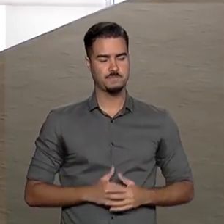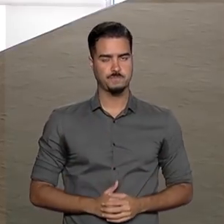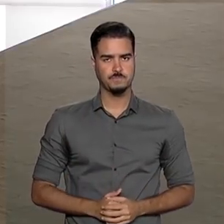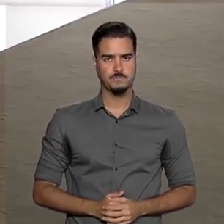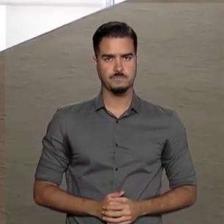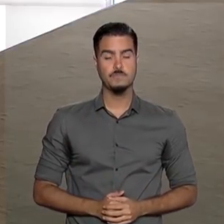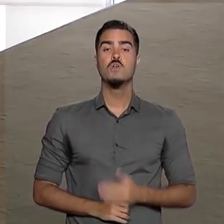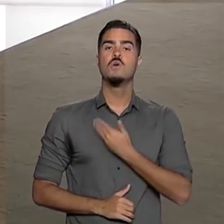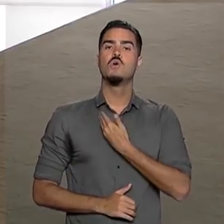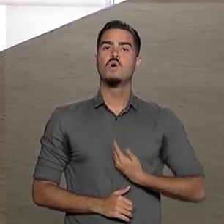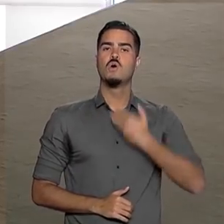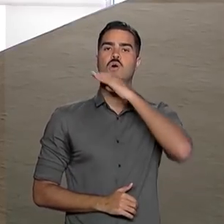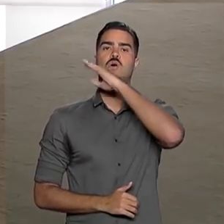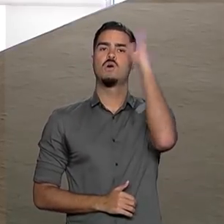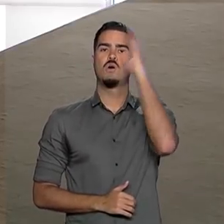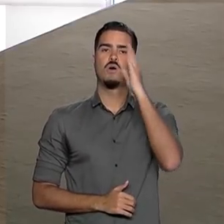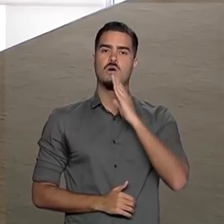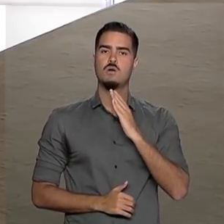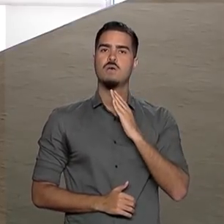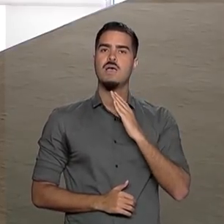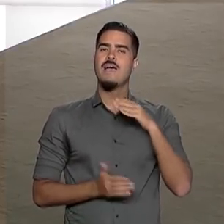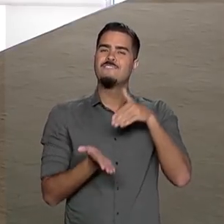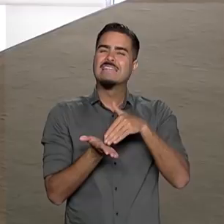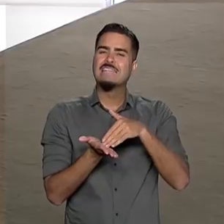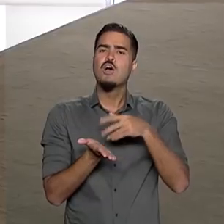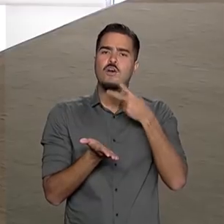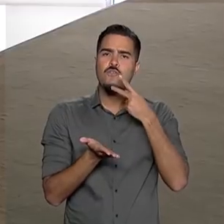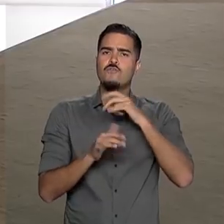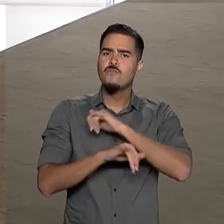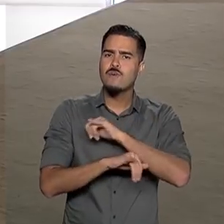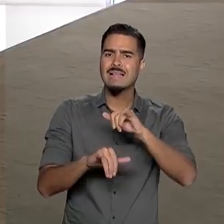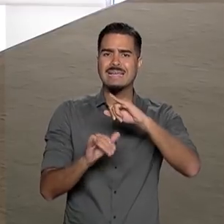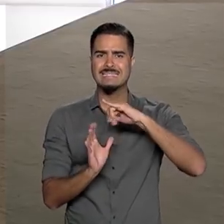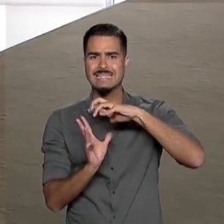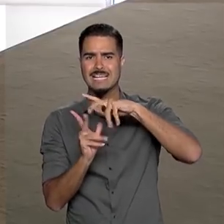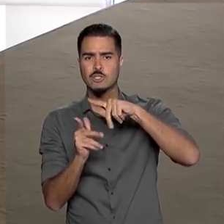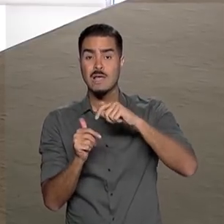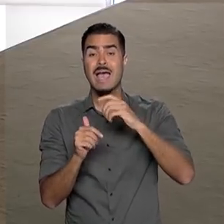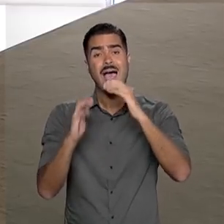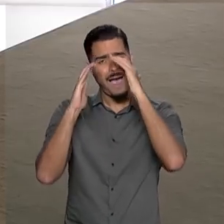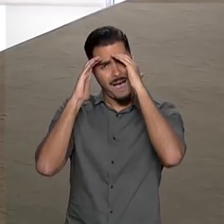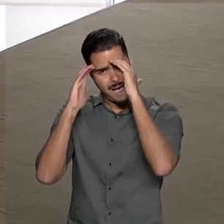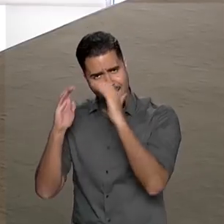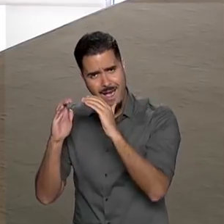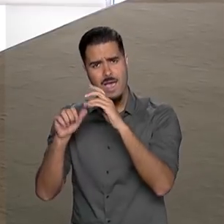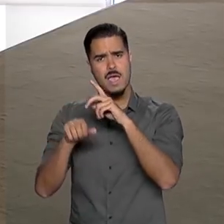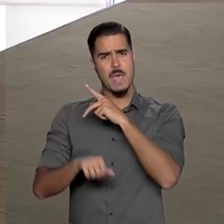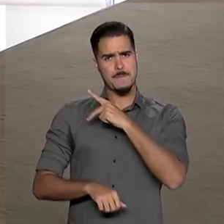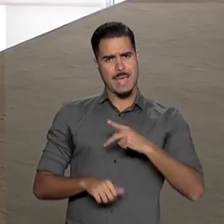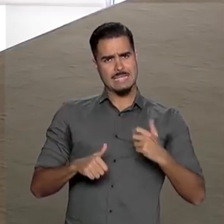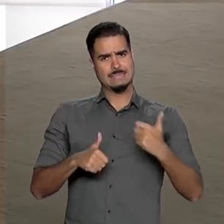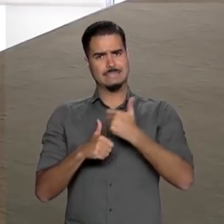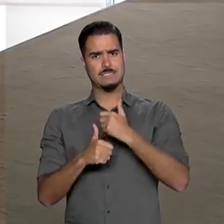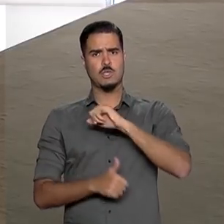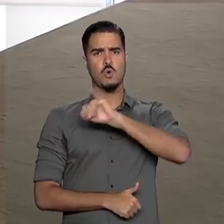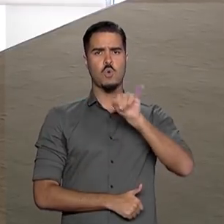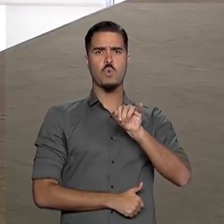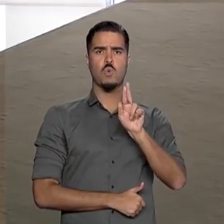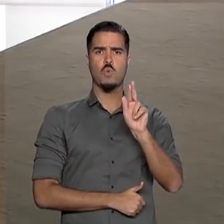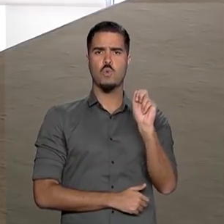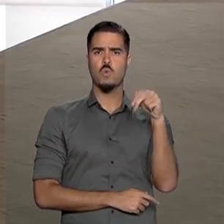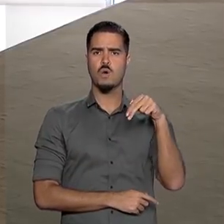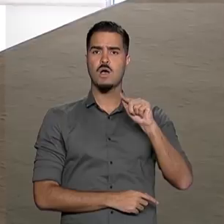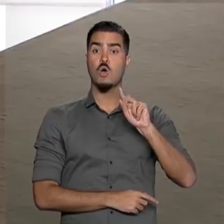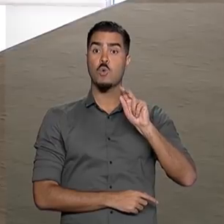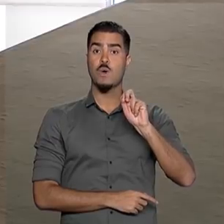o governo do Brasil encerra a nota fazendo um apelo à Comunidade Internacional para que reconheça Juan guaidó presidente da